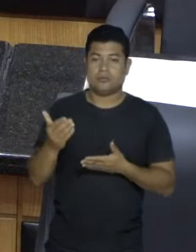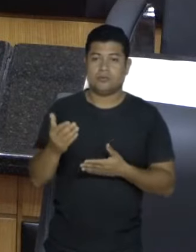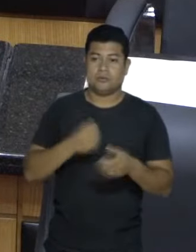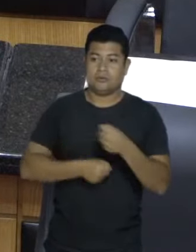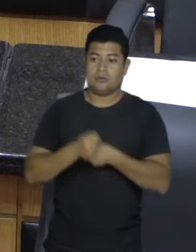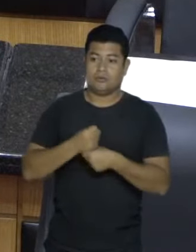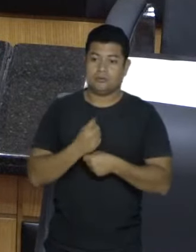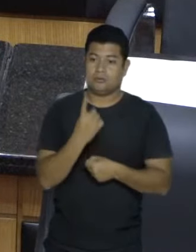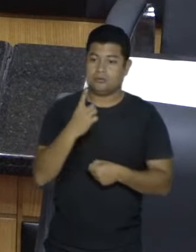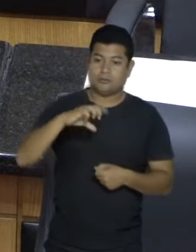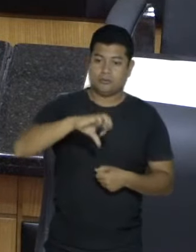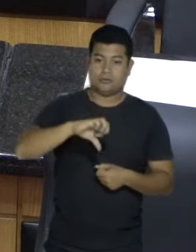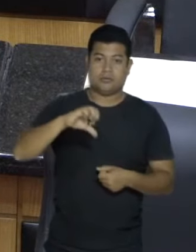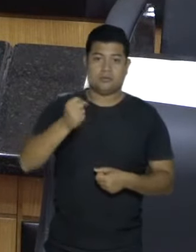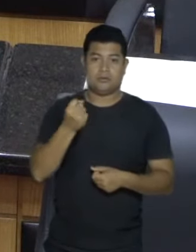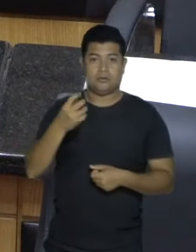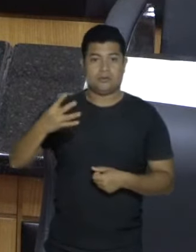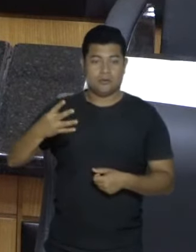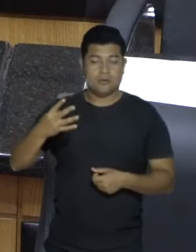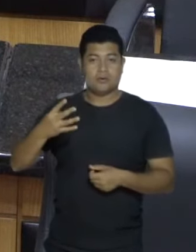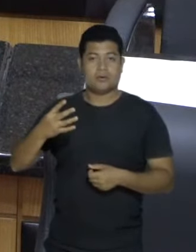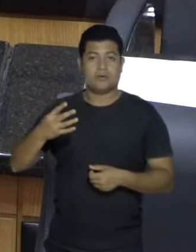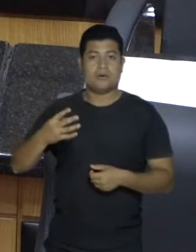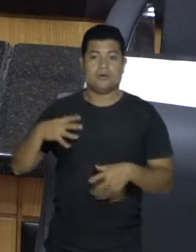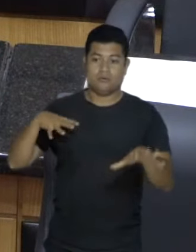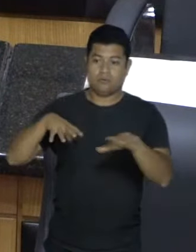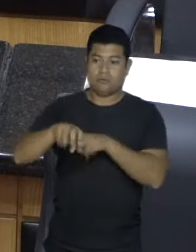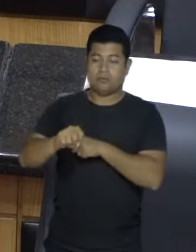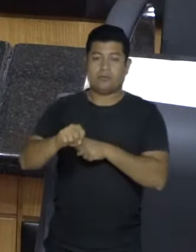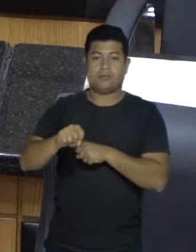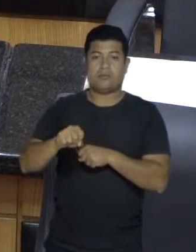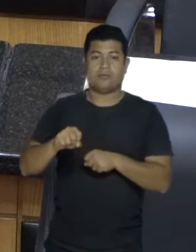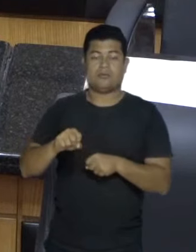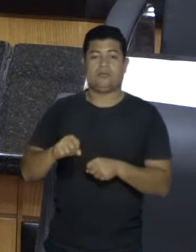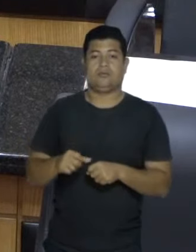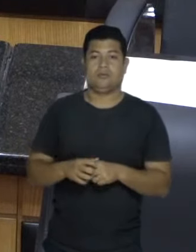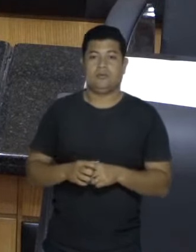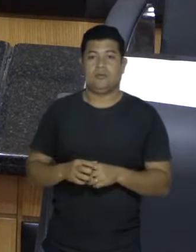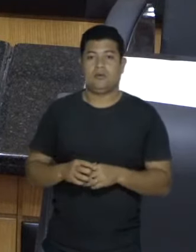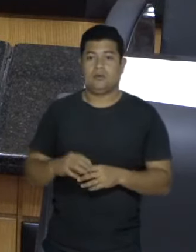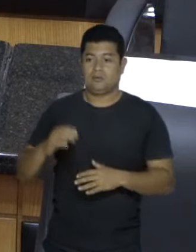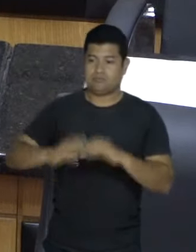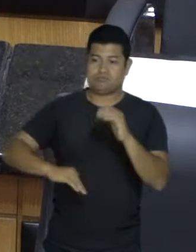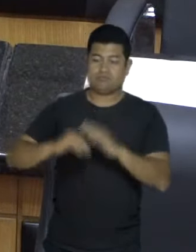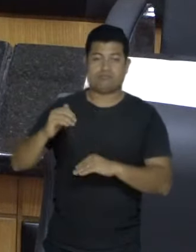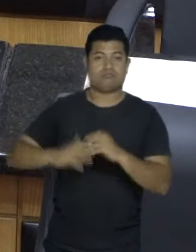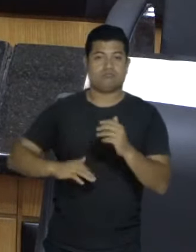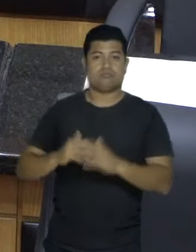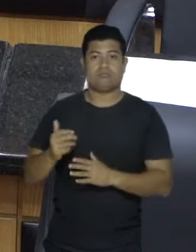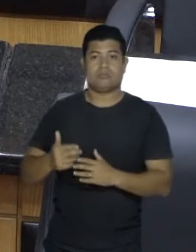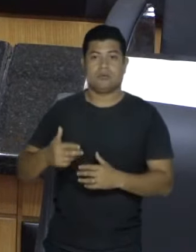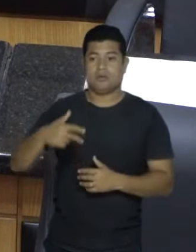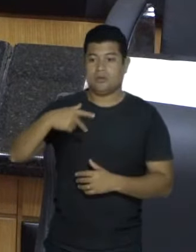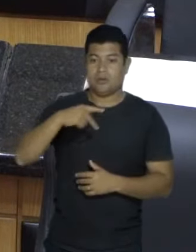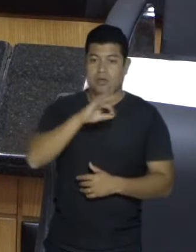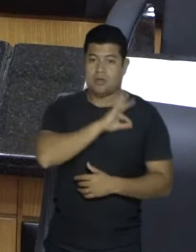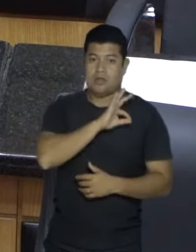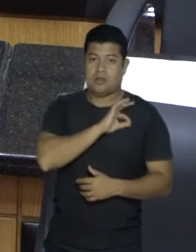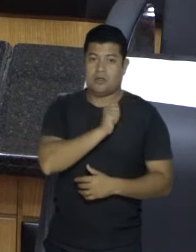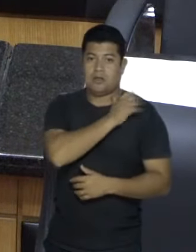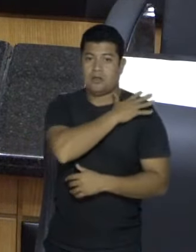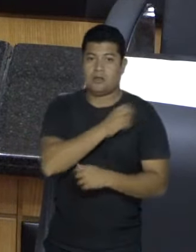1984 após a formação do curso de soldado atuou no operacional da Corporação da PM durante cinco